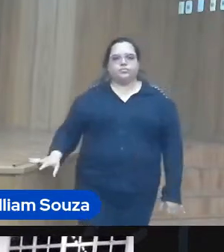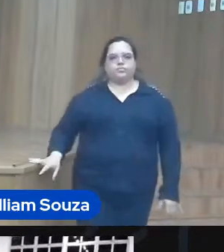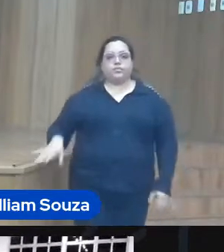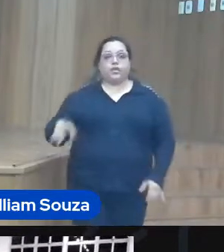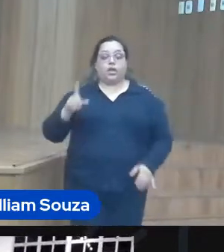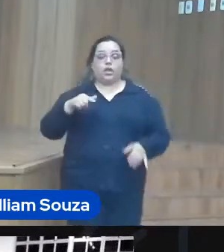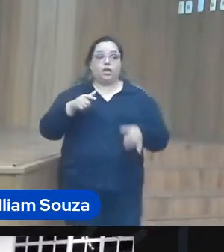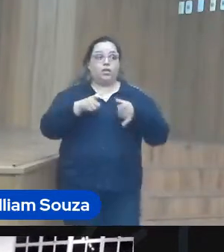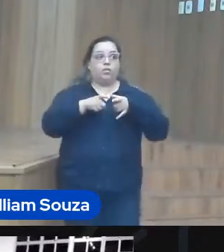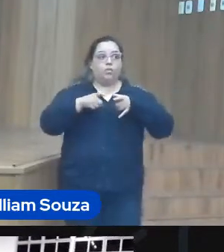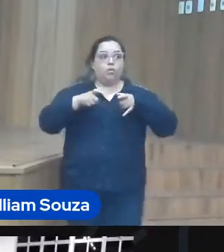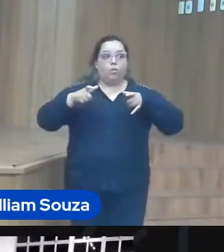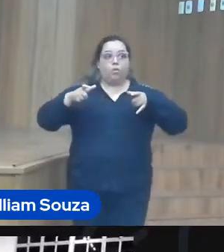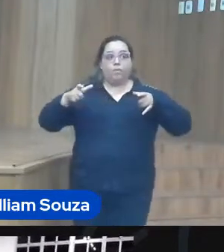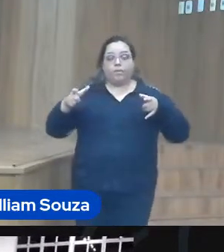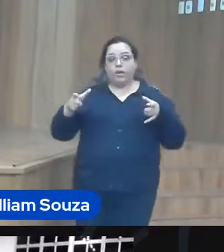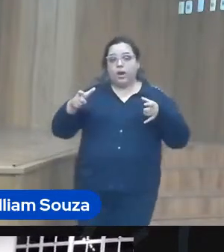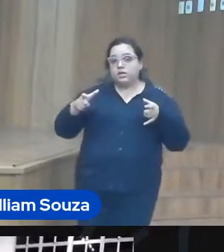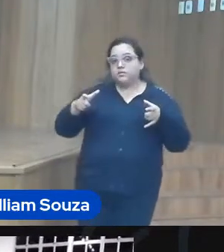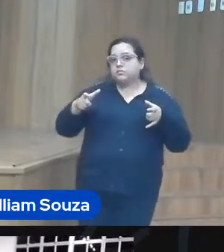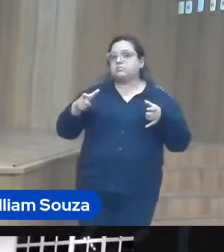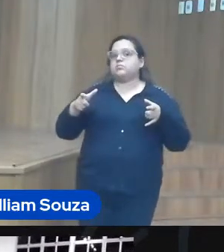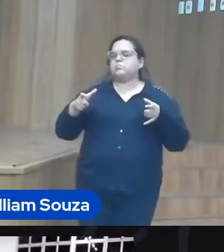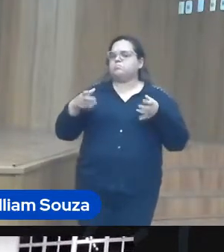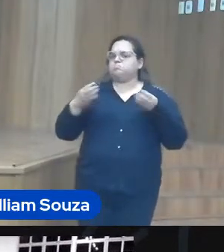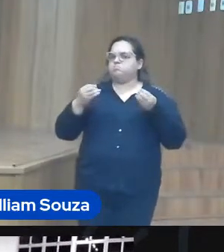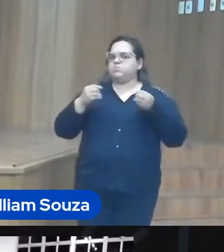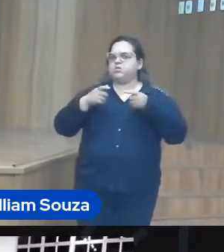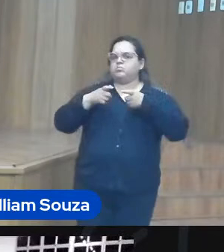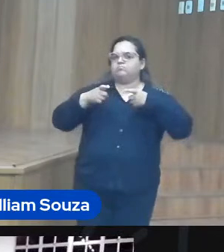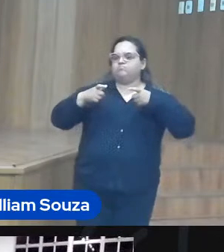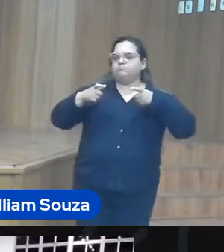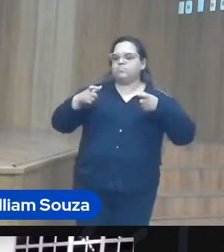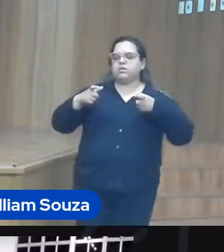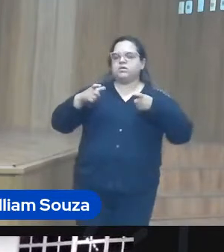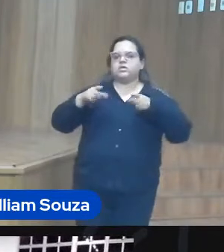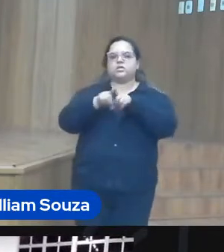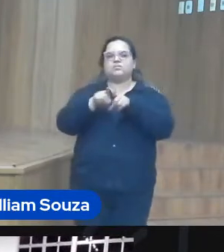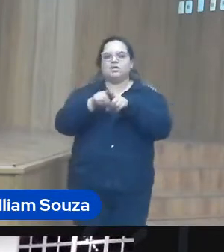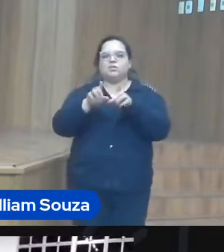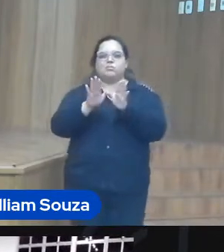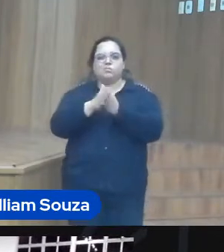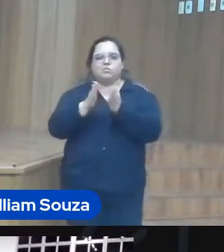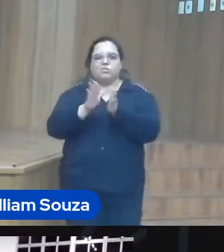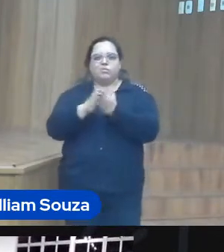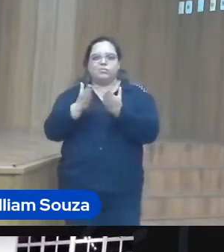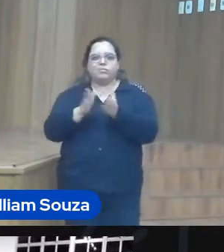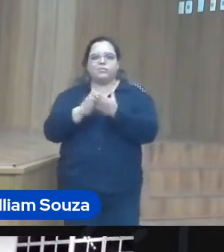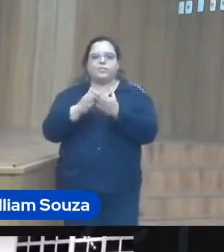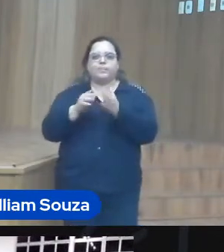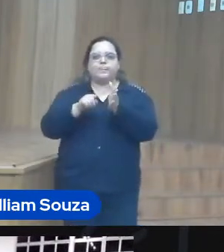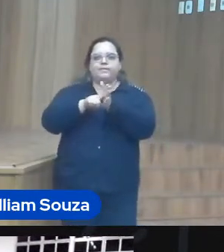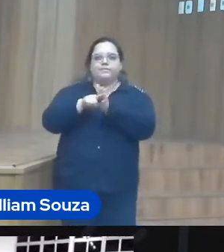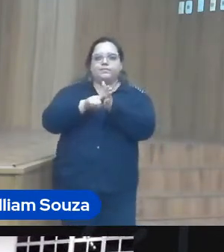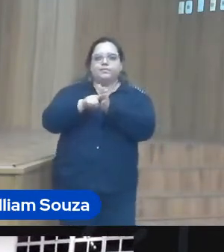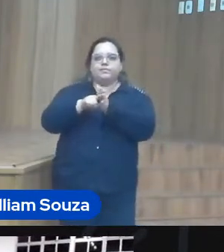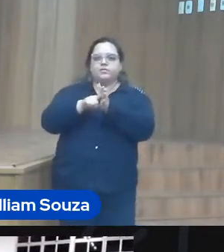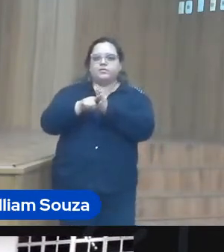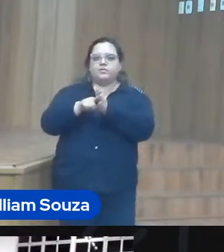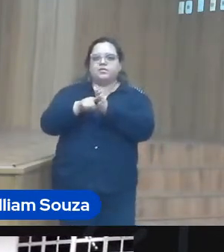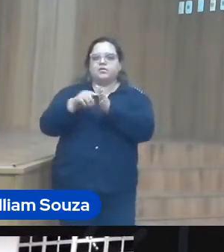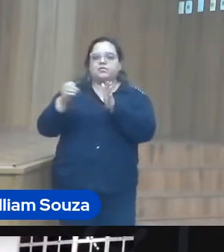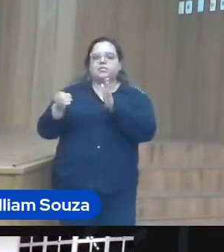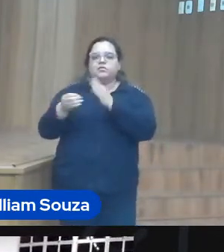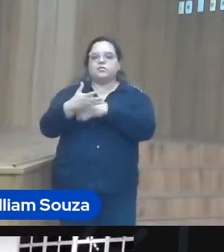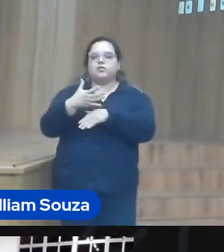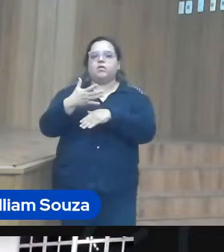complexo enorme, muito pobre. E foi feita uma pesquisa na Nova Holanda, que